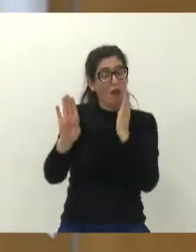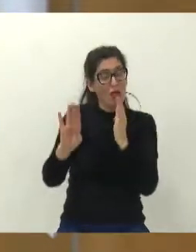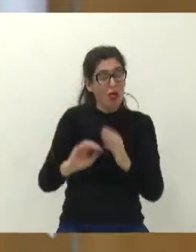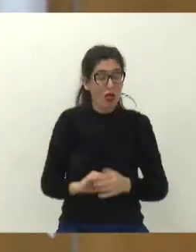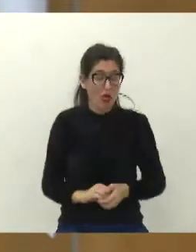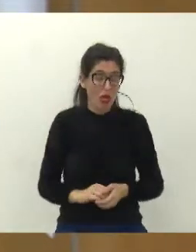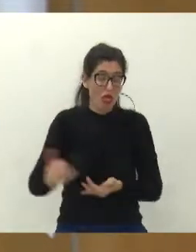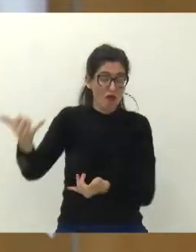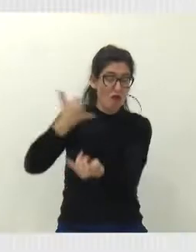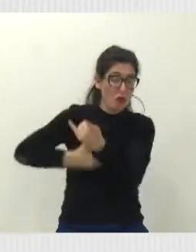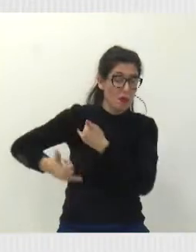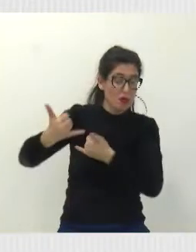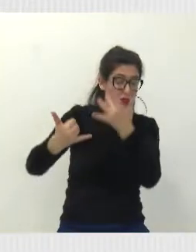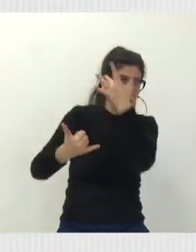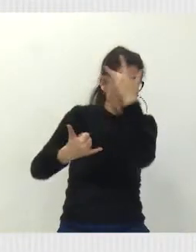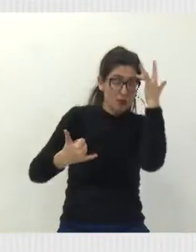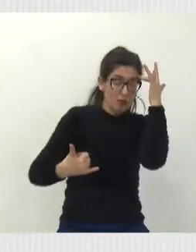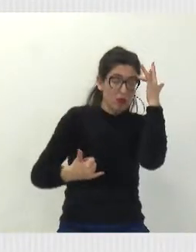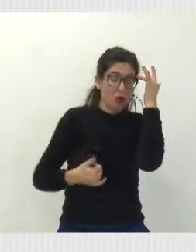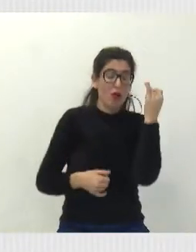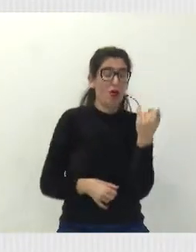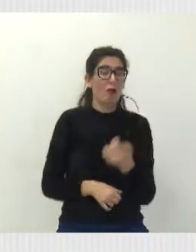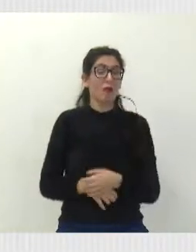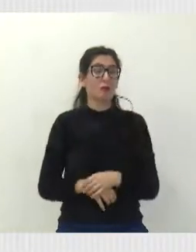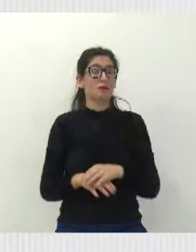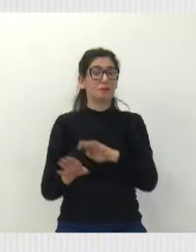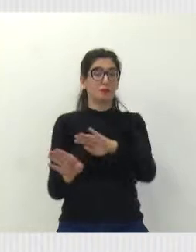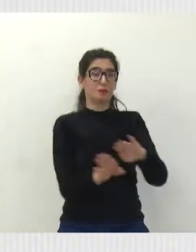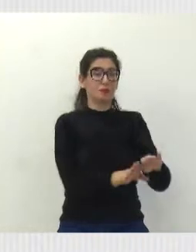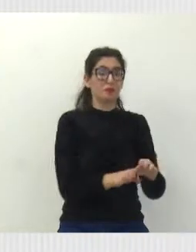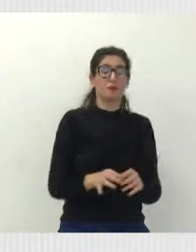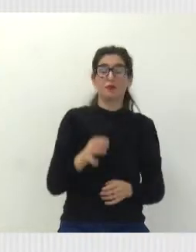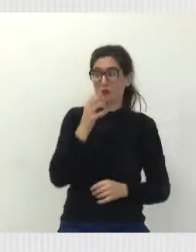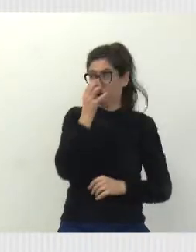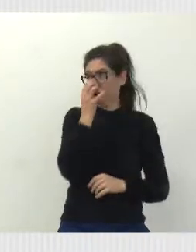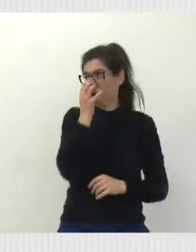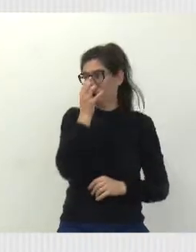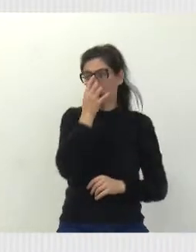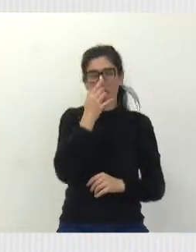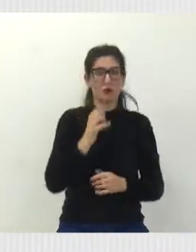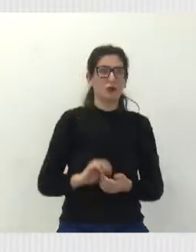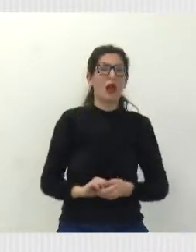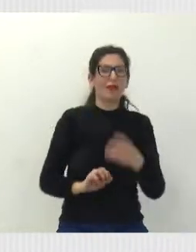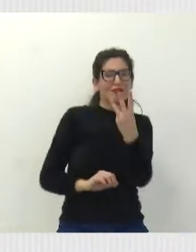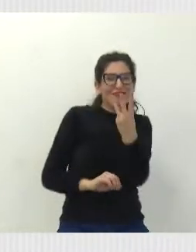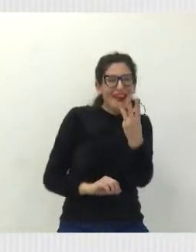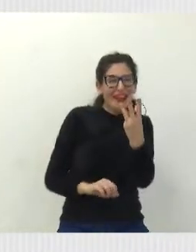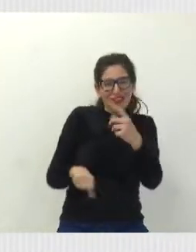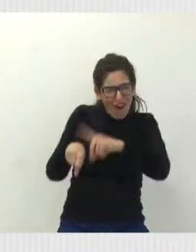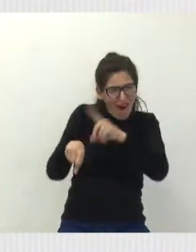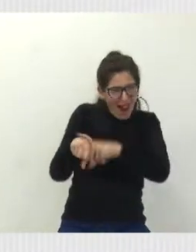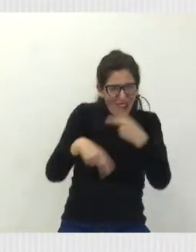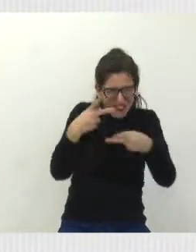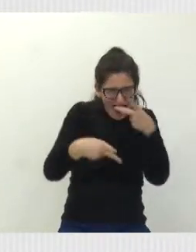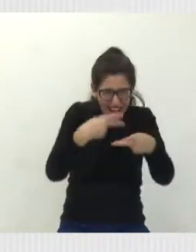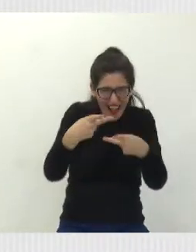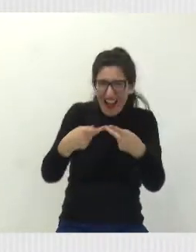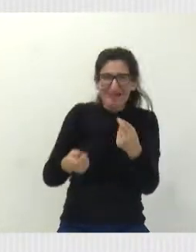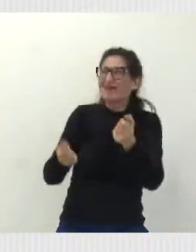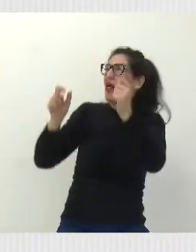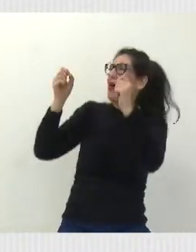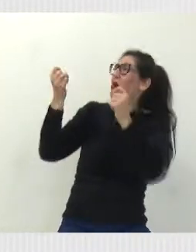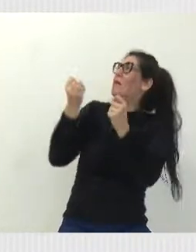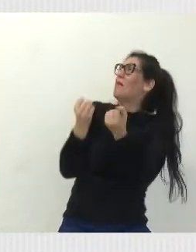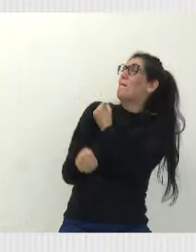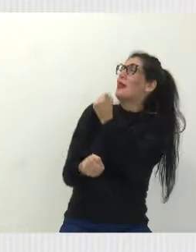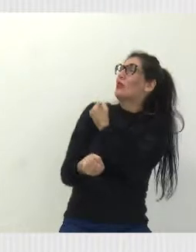Pode passar o próximo slide? Ó, oh, gente, eu vou ficar falando aqui 3 horas se ninguém puser o tempo lá, tá? É,